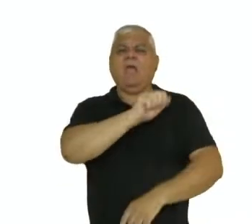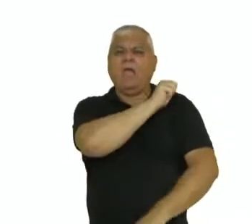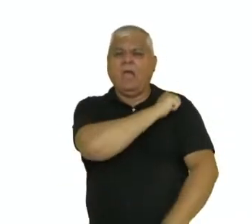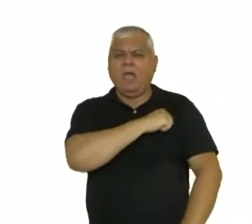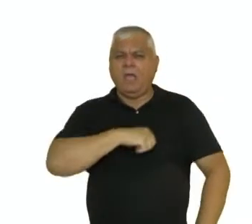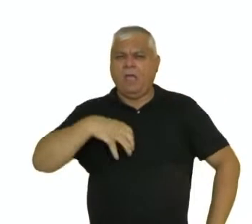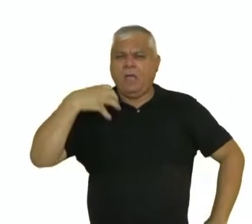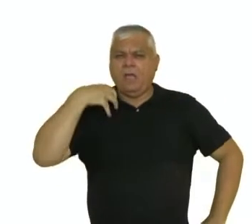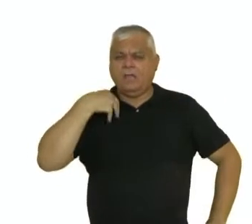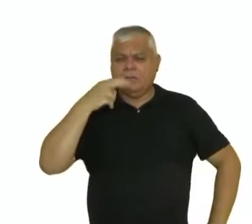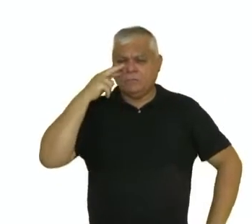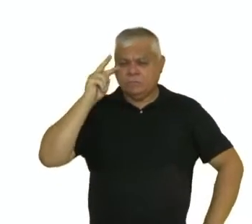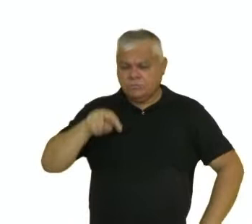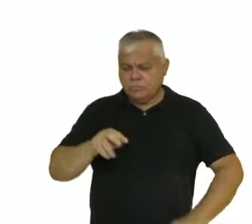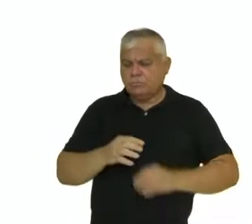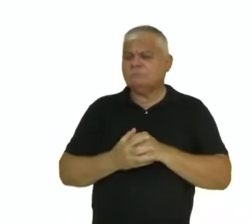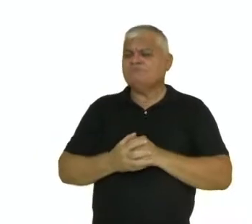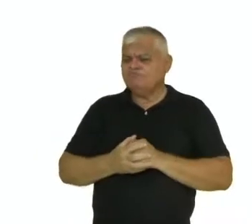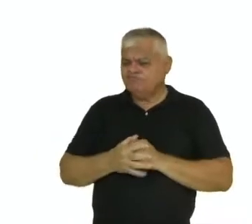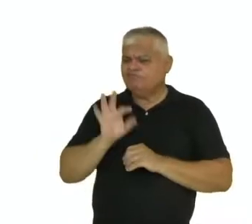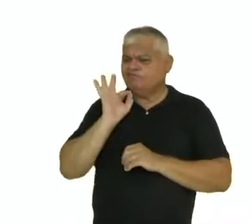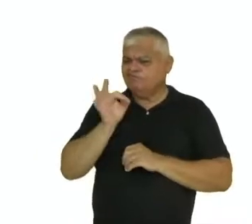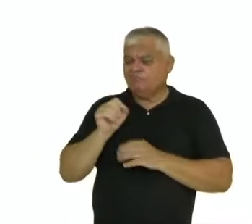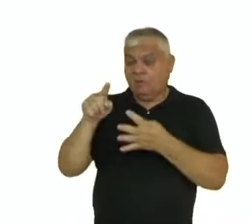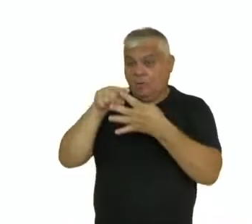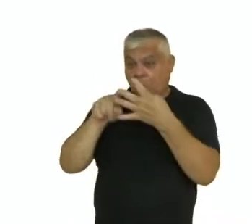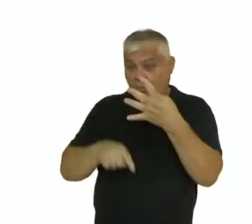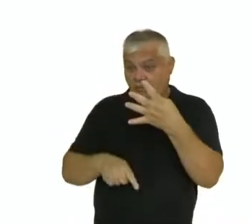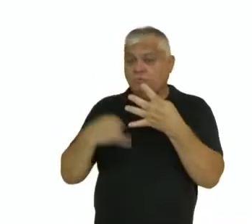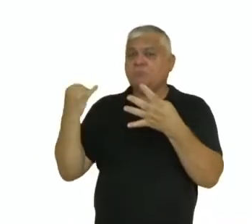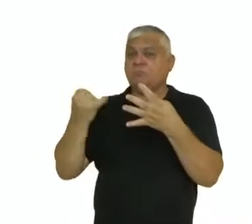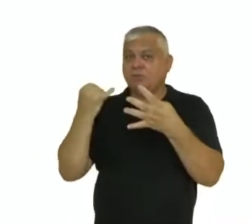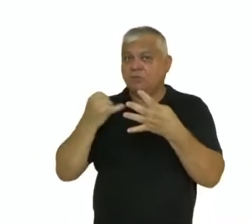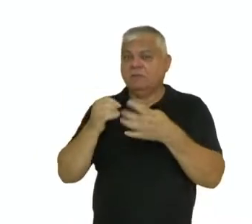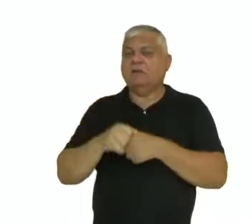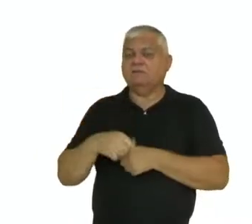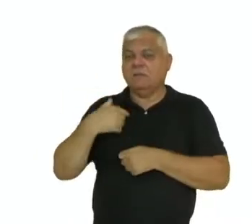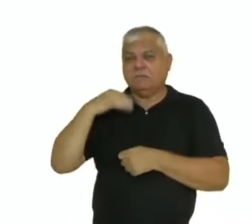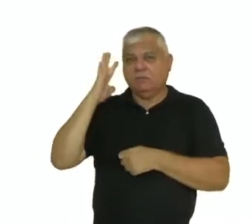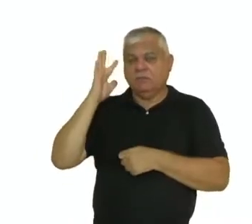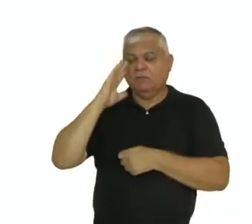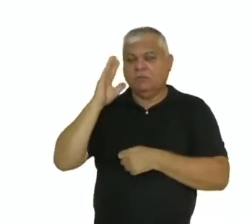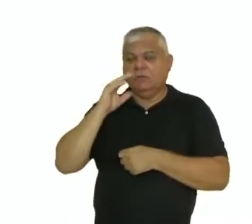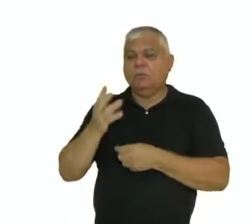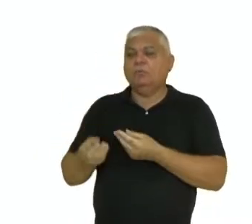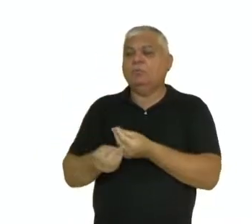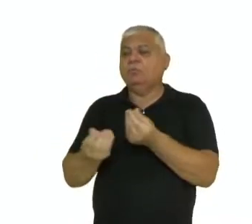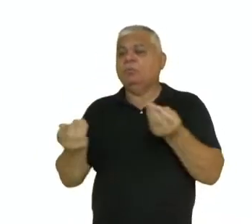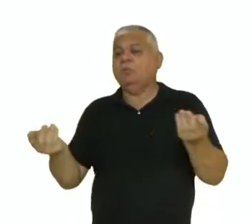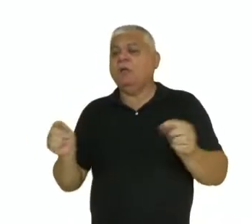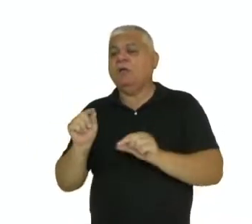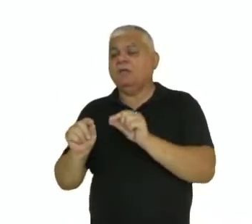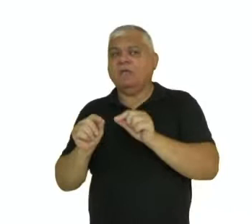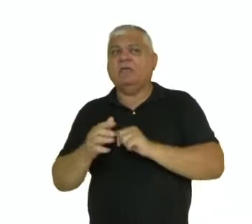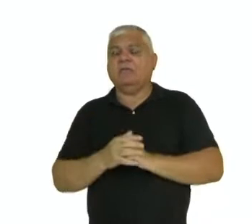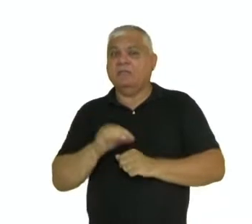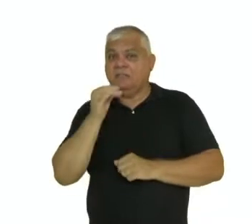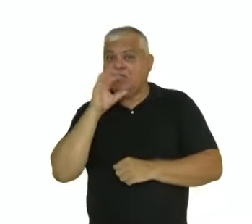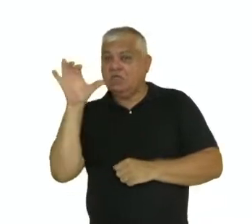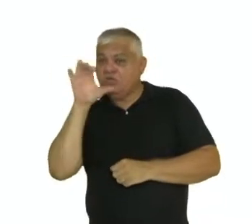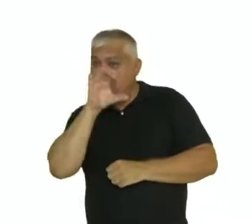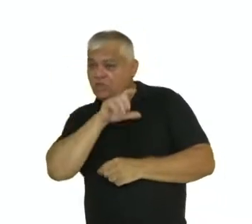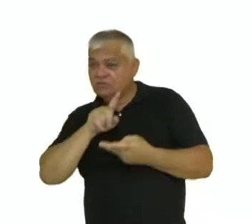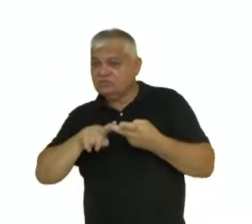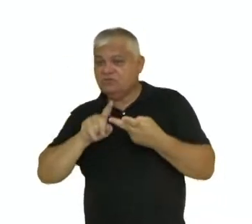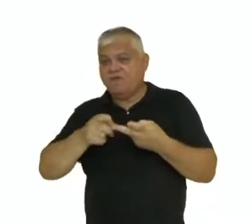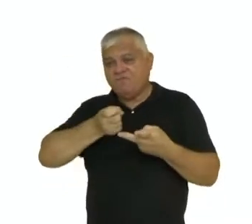conceito de matéria do Empedócles, atribuindo qualidades, como quente ou frio, seco ou úmido, a cada